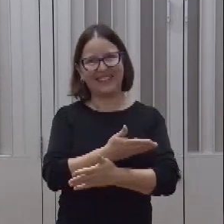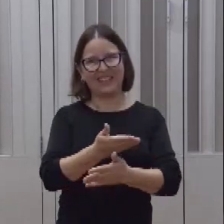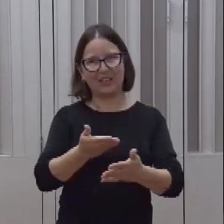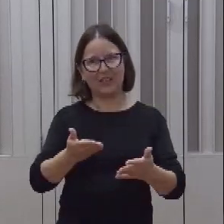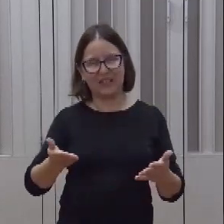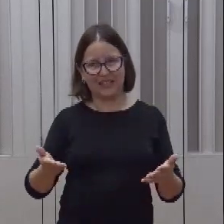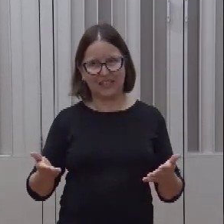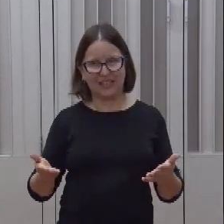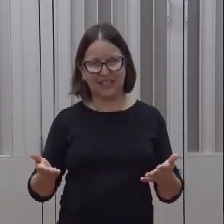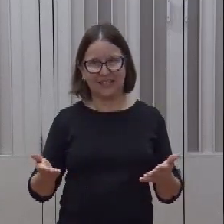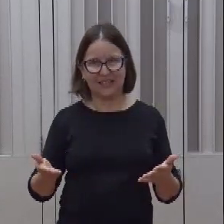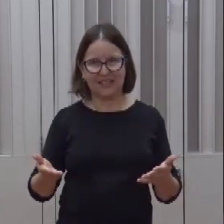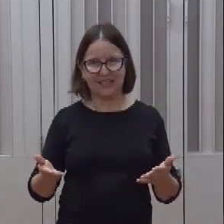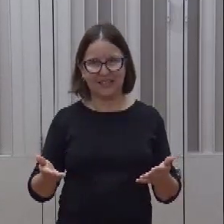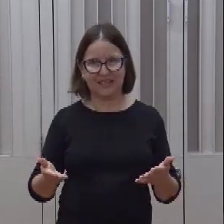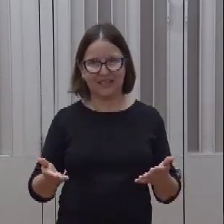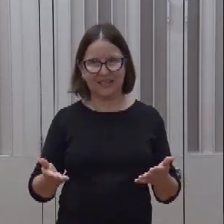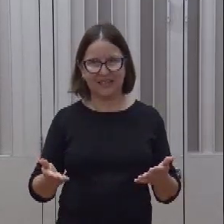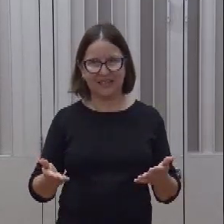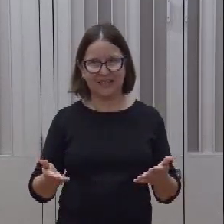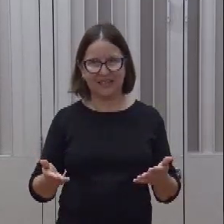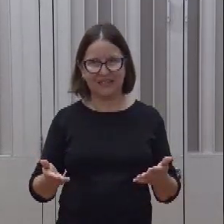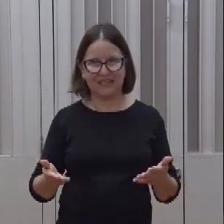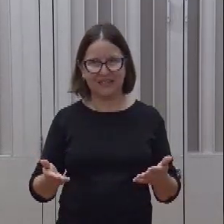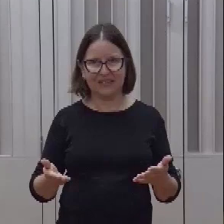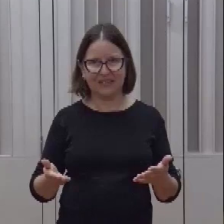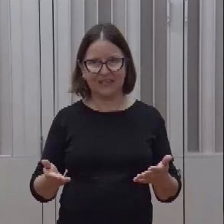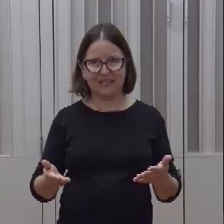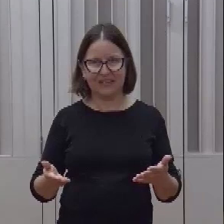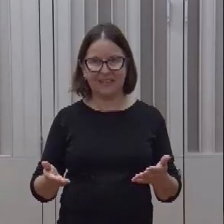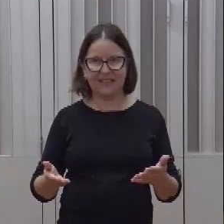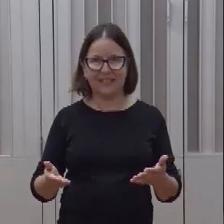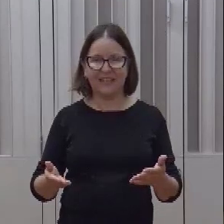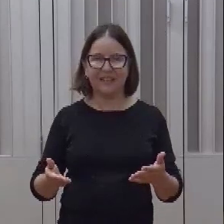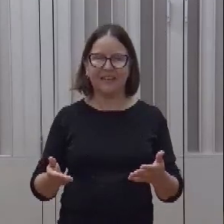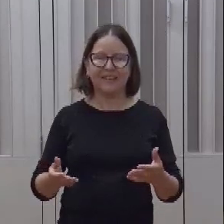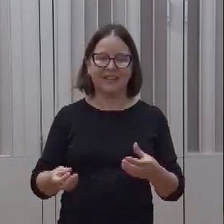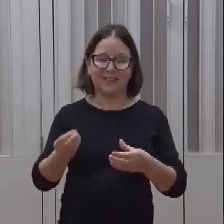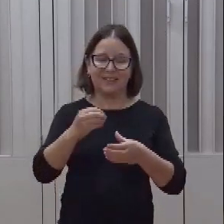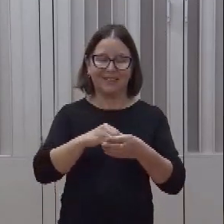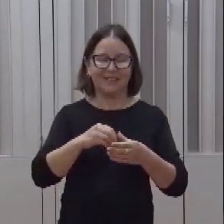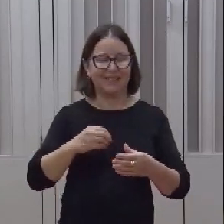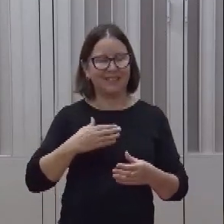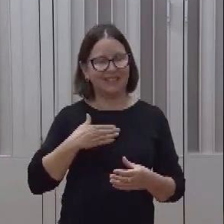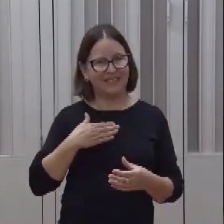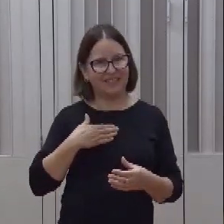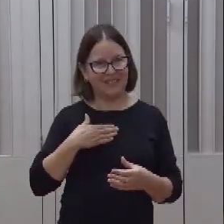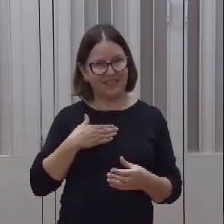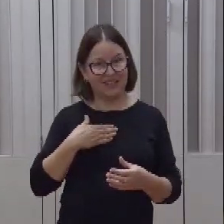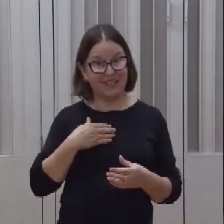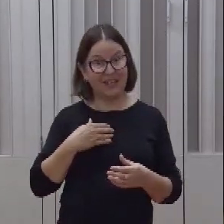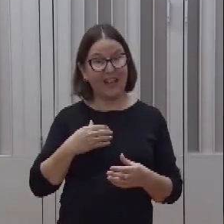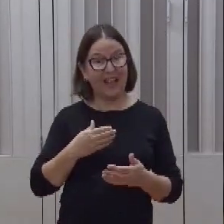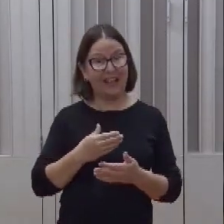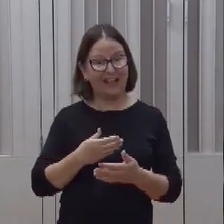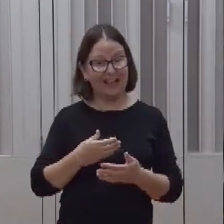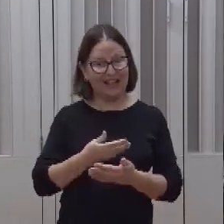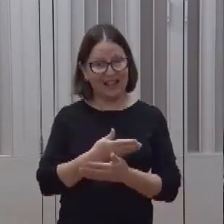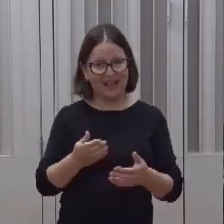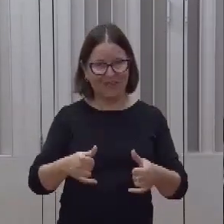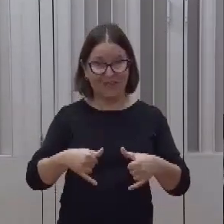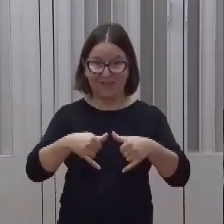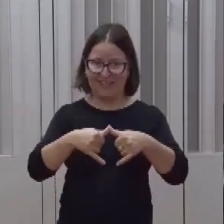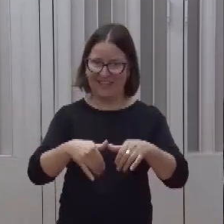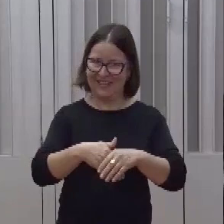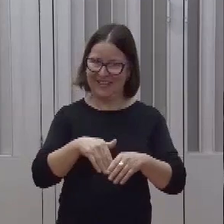foram colocados em mim, agora vocês vão permanecer em mim, e quando vocês permanecerem em mim, vocês